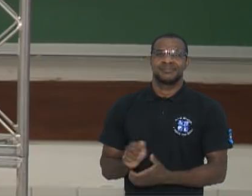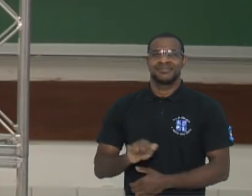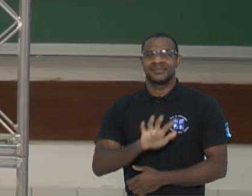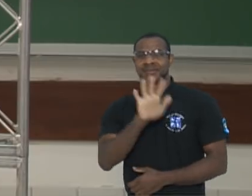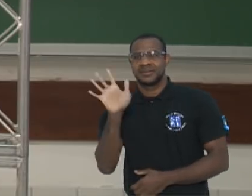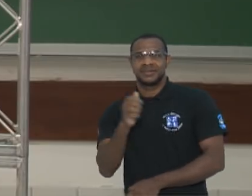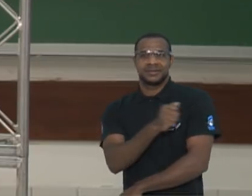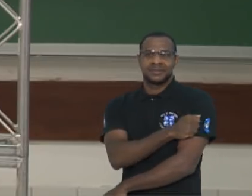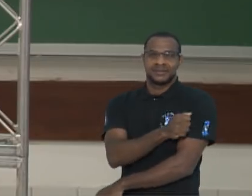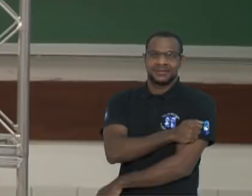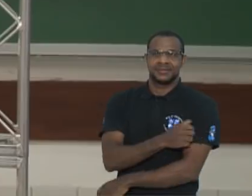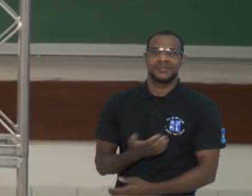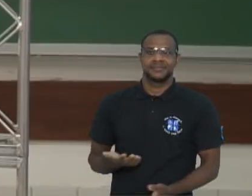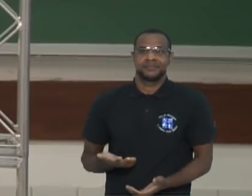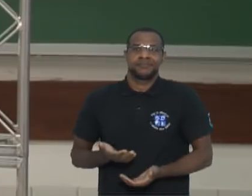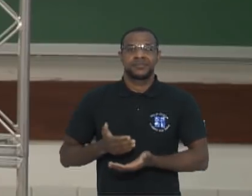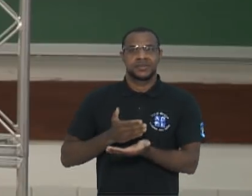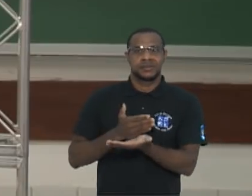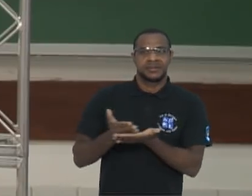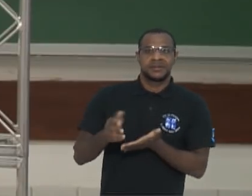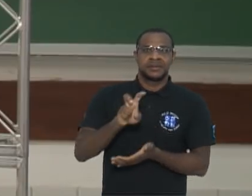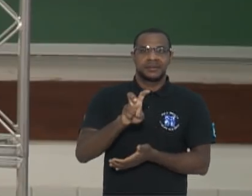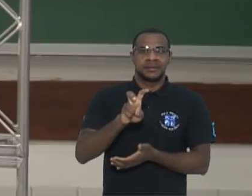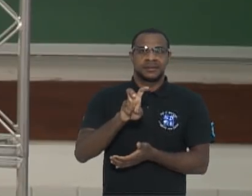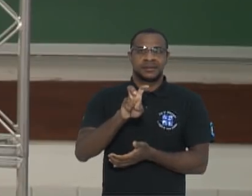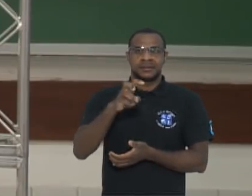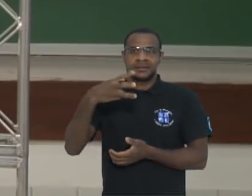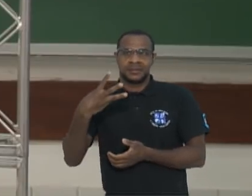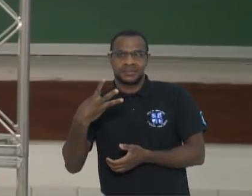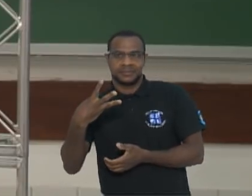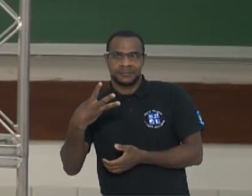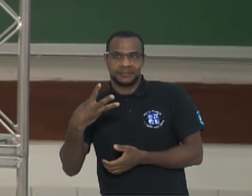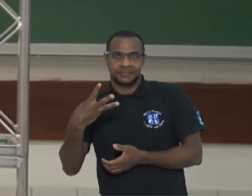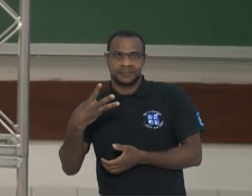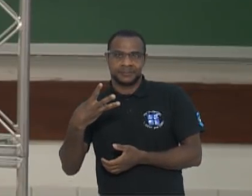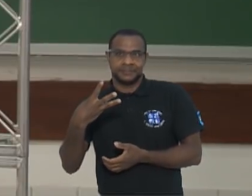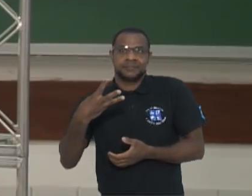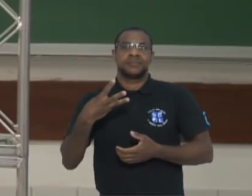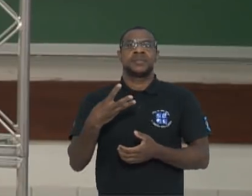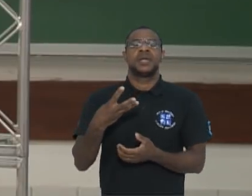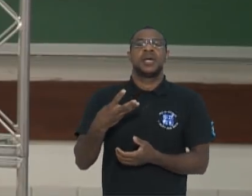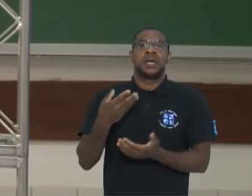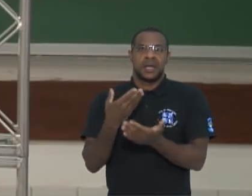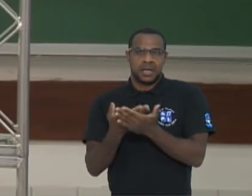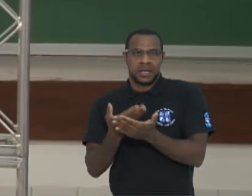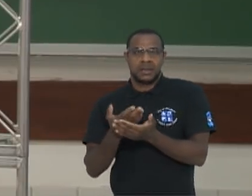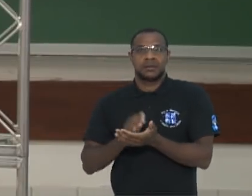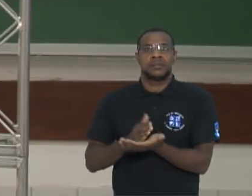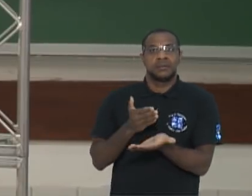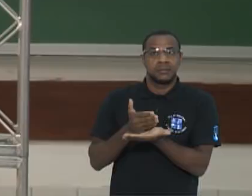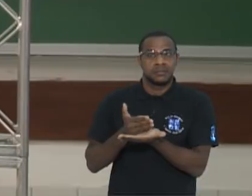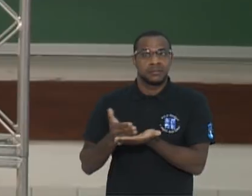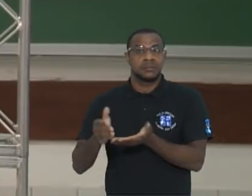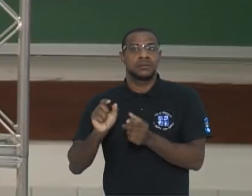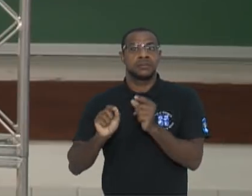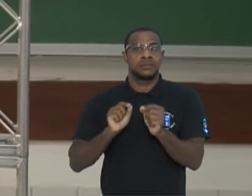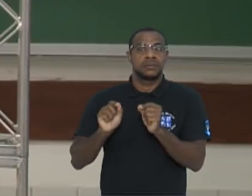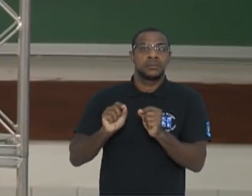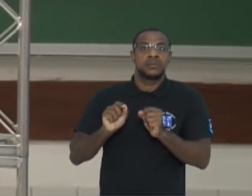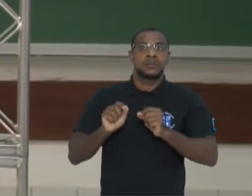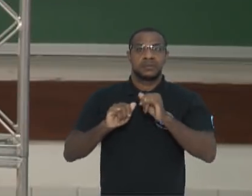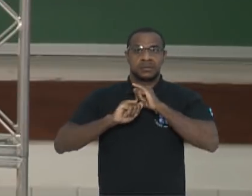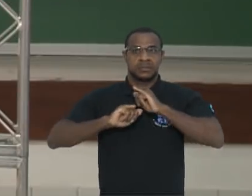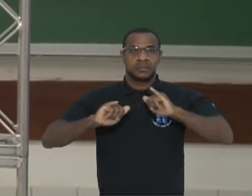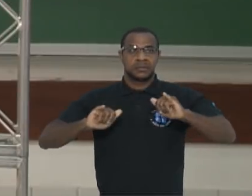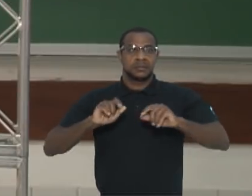Olá, alunos! Vamos para a nossa 53ª aula. Gostaria de já começar parabenizando a todos vocês por